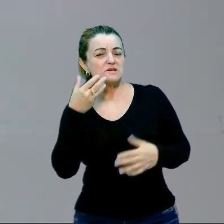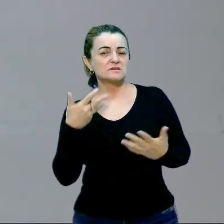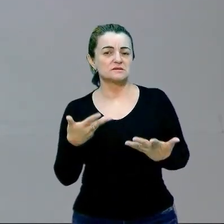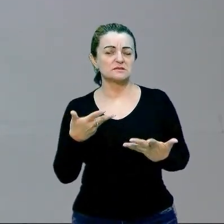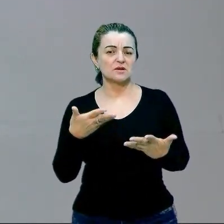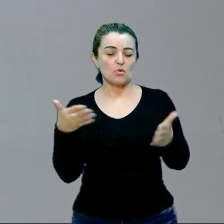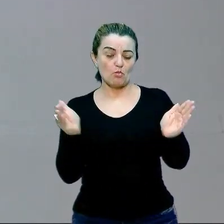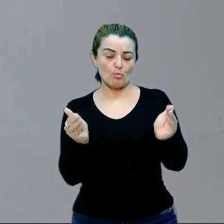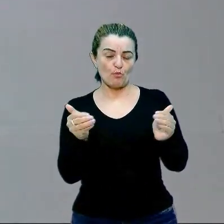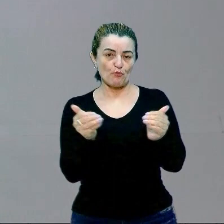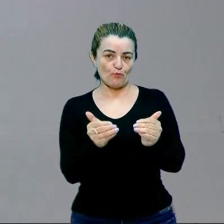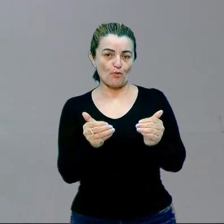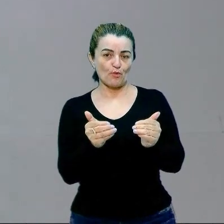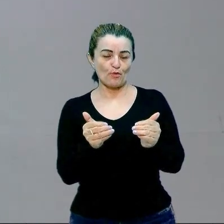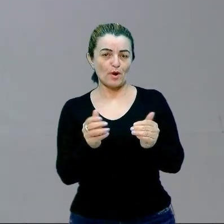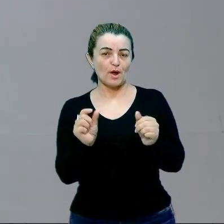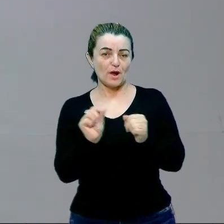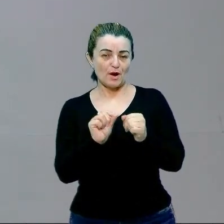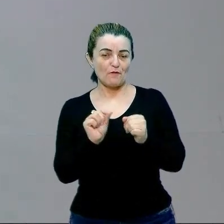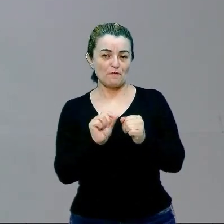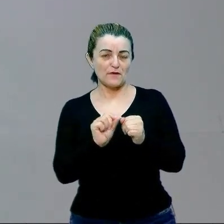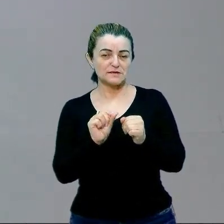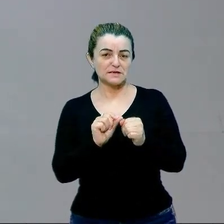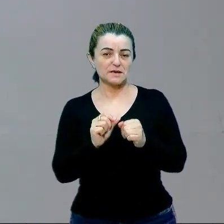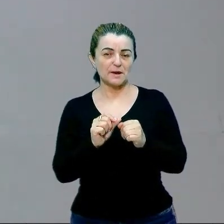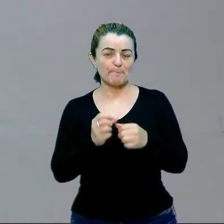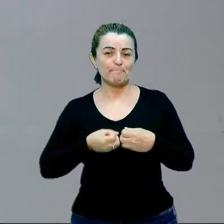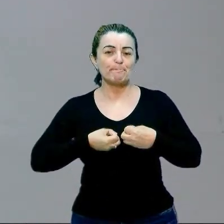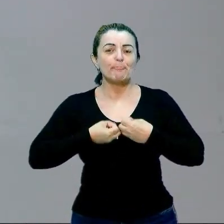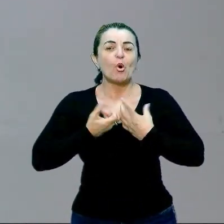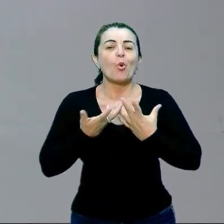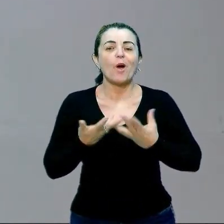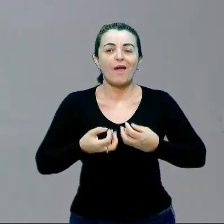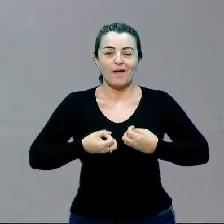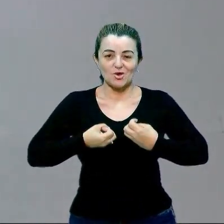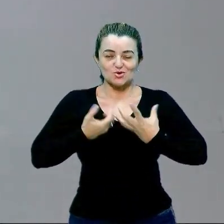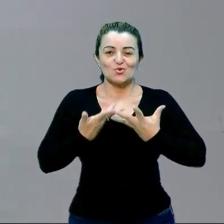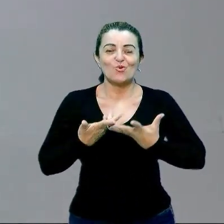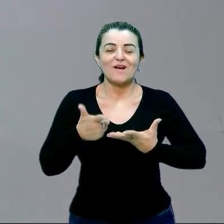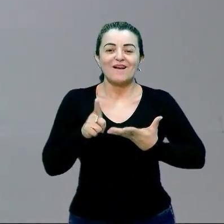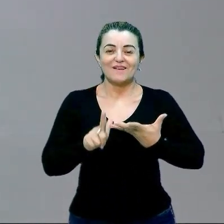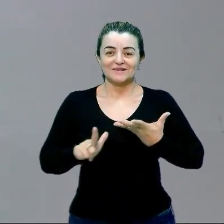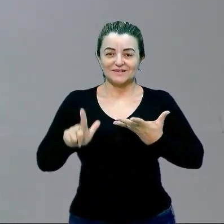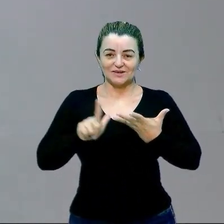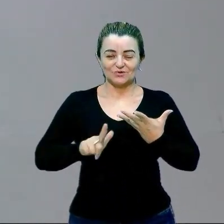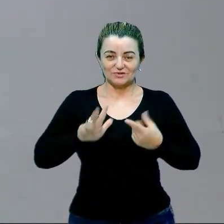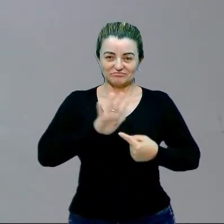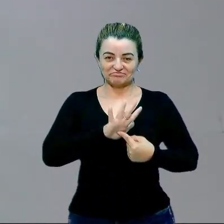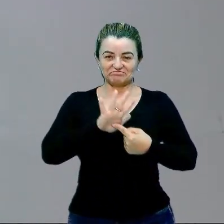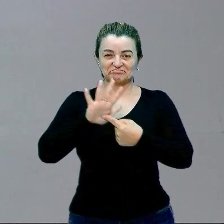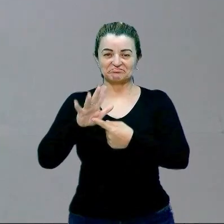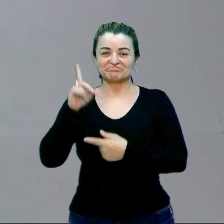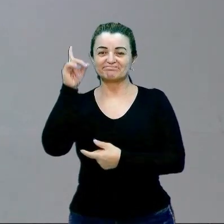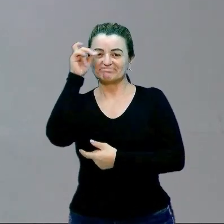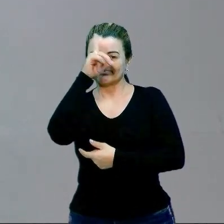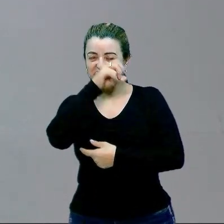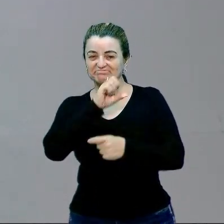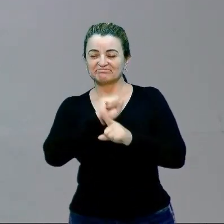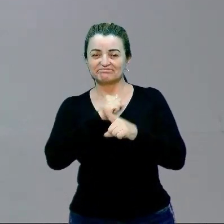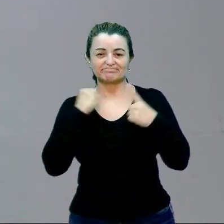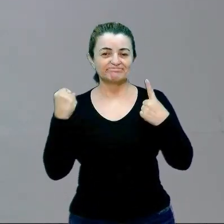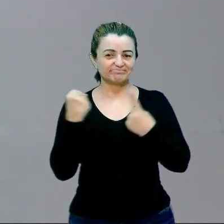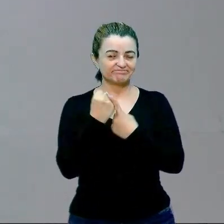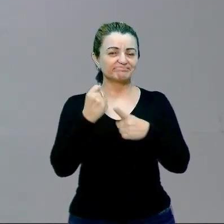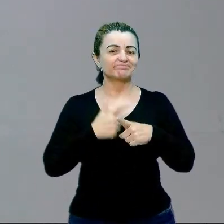meu foco é o fazer poético, é o fazer literário, é retratar as mazelas sociais, os